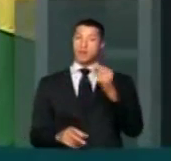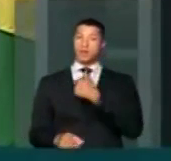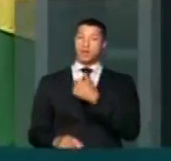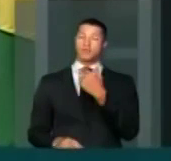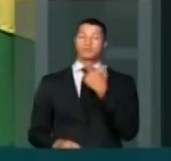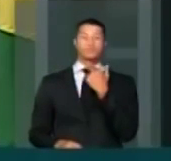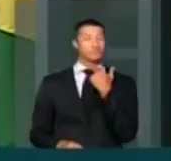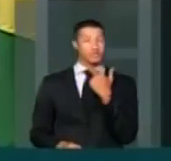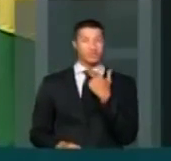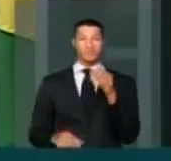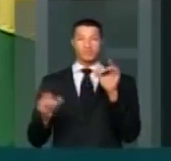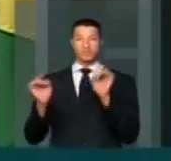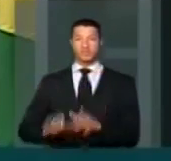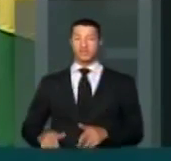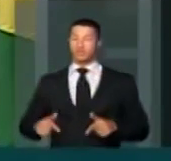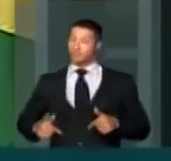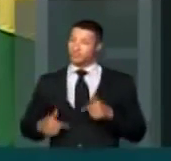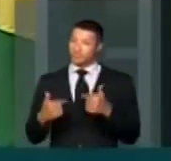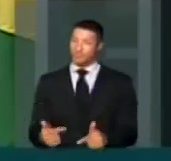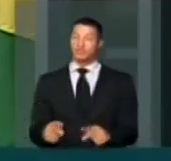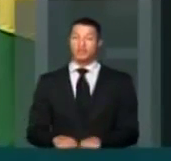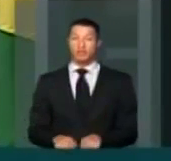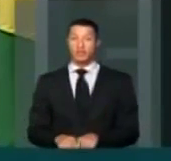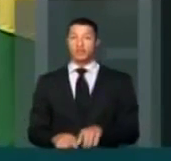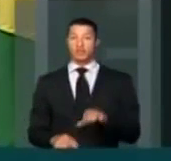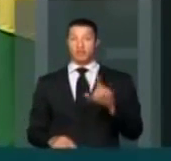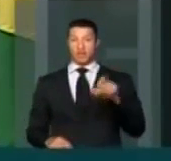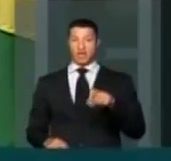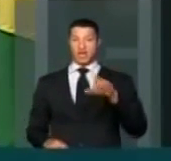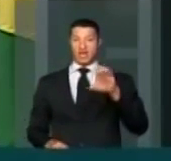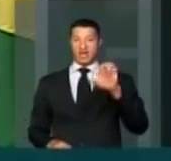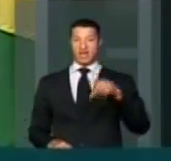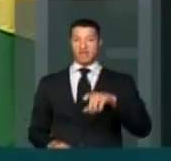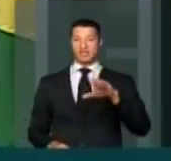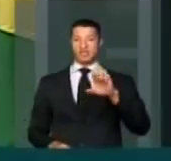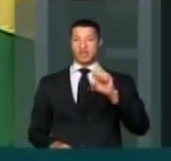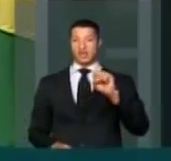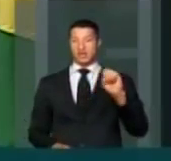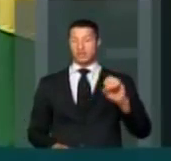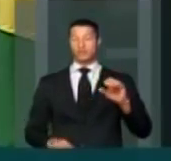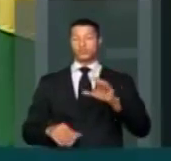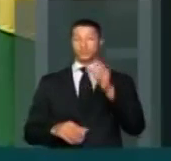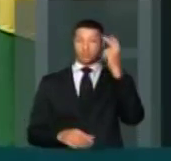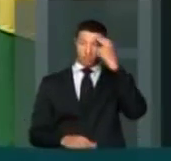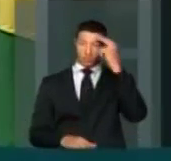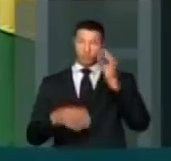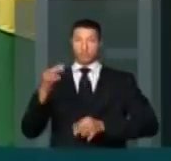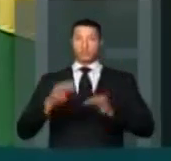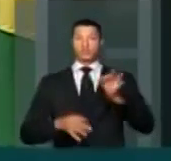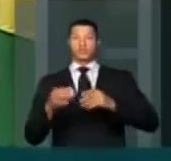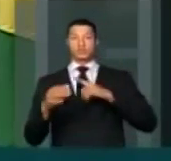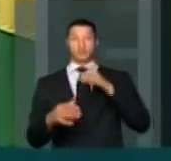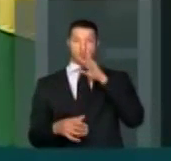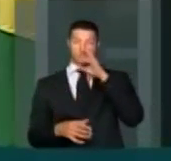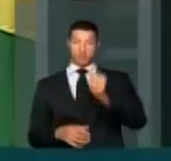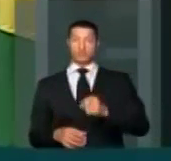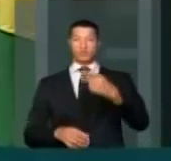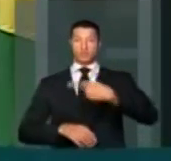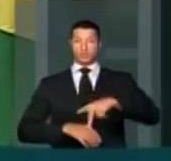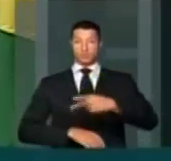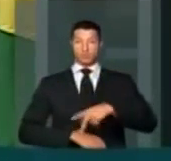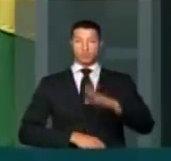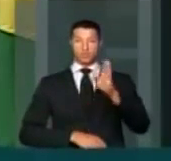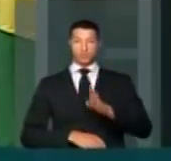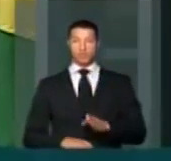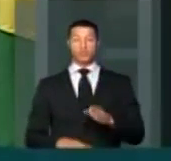não podemos deixar de enfrentar os excessos da cultura judicialista que se estabeleceu fortemente no país e para a